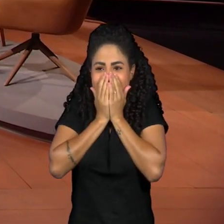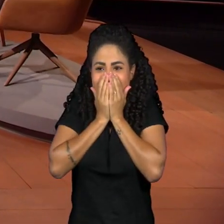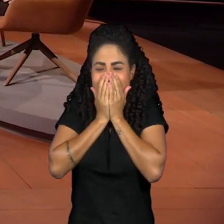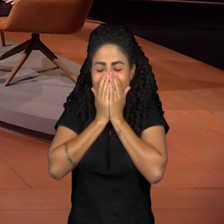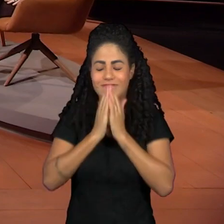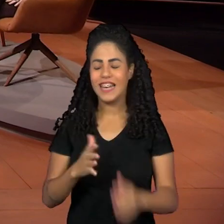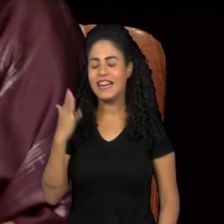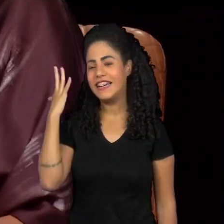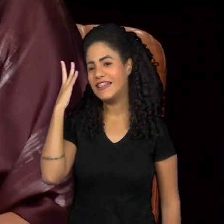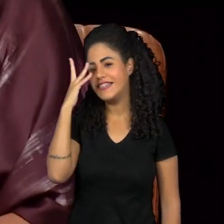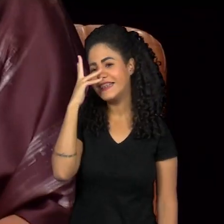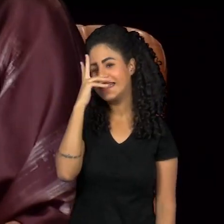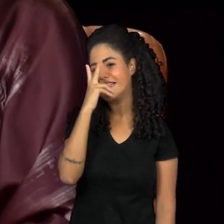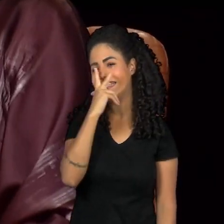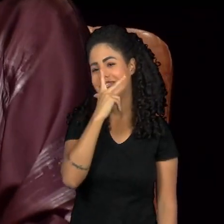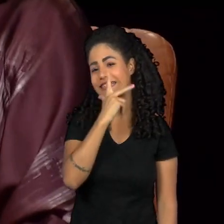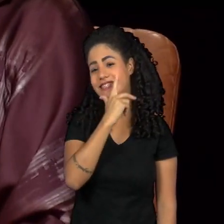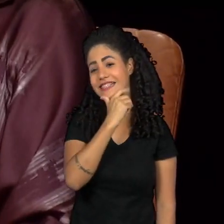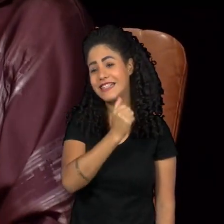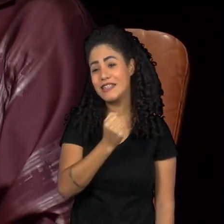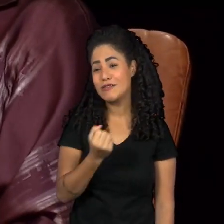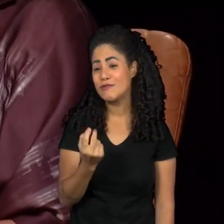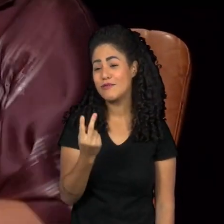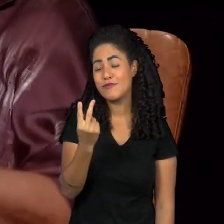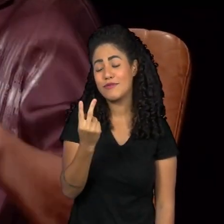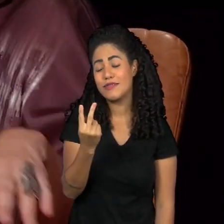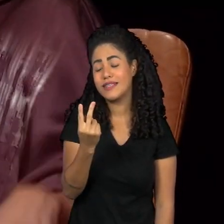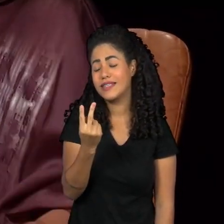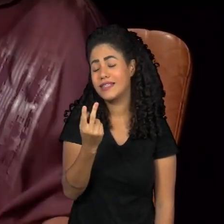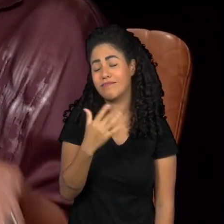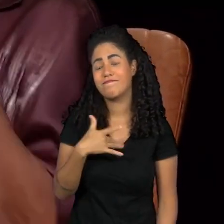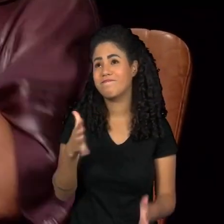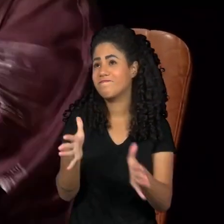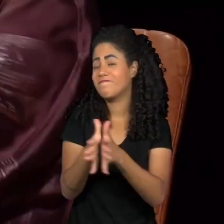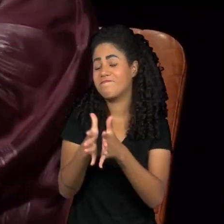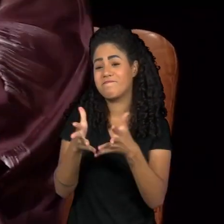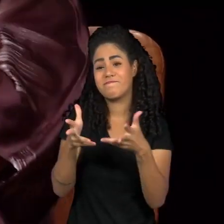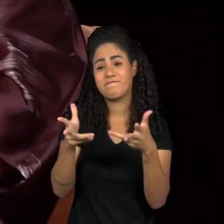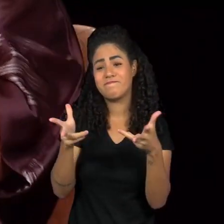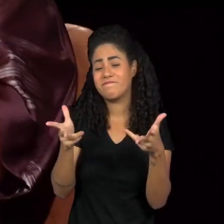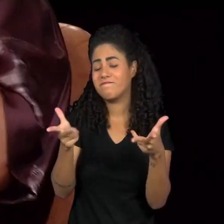Que lindo, gente. Os dois, né? Que maravilha vocês.